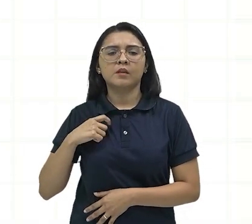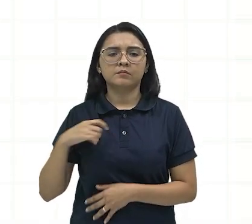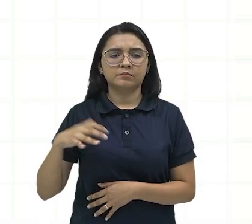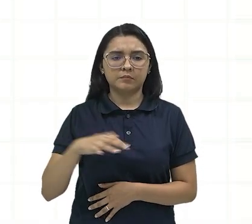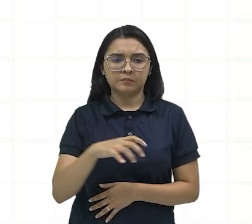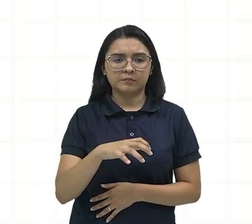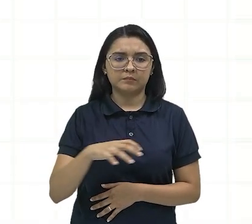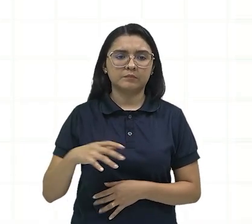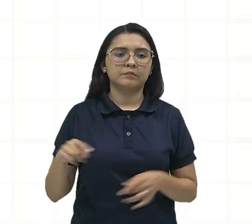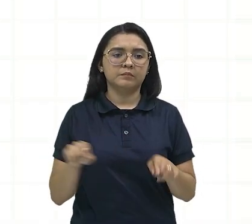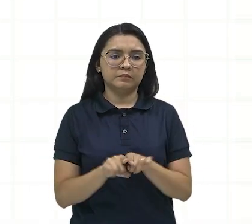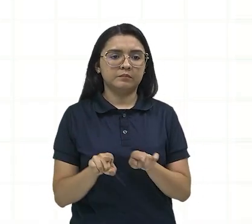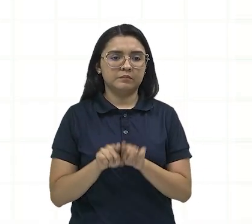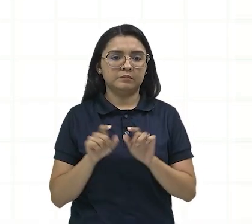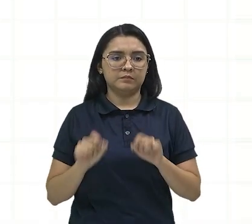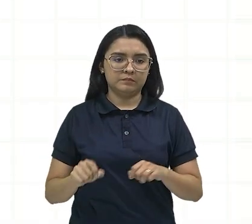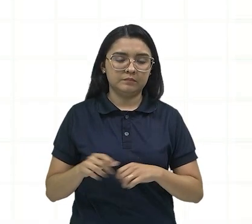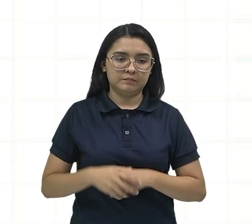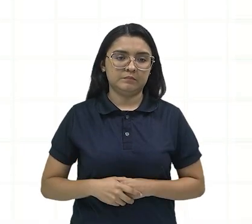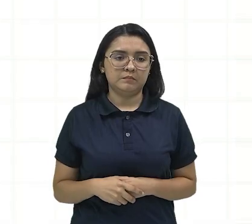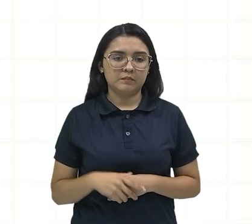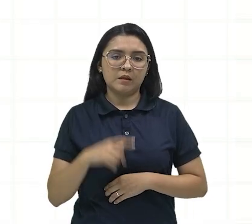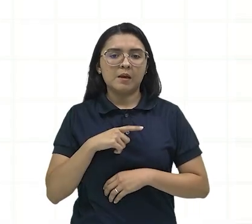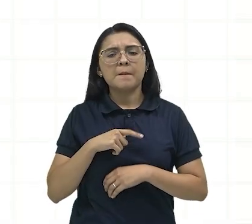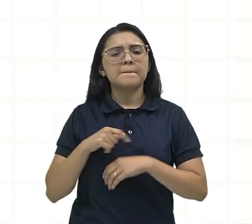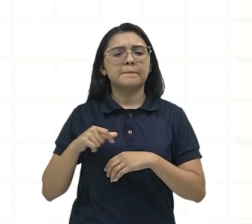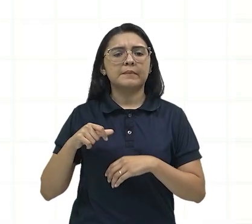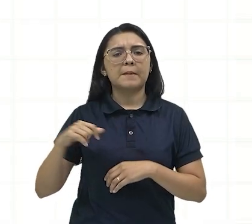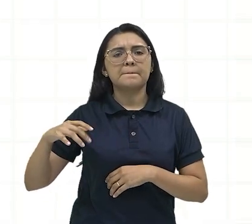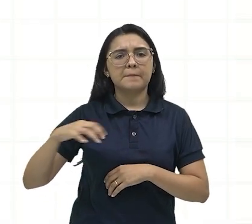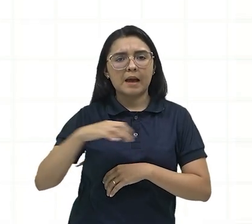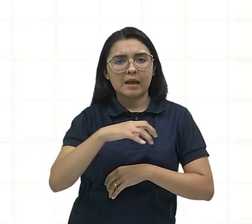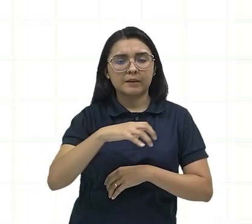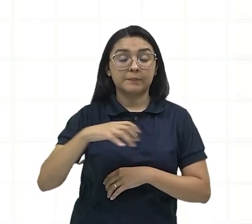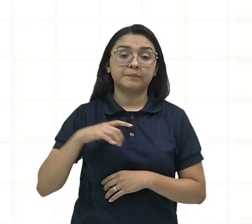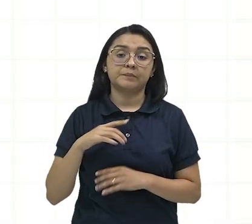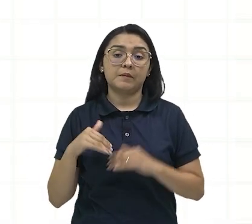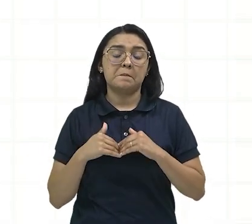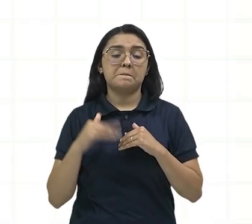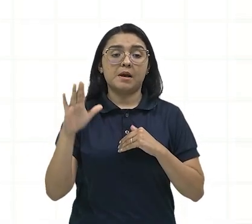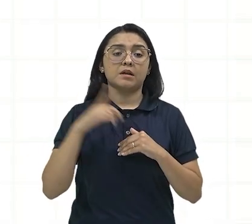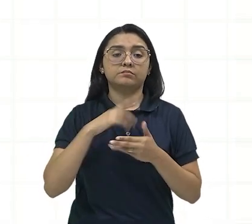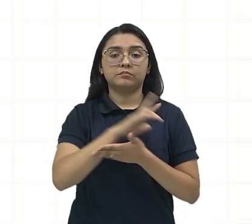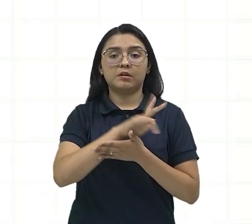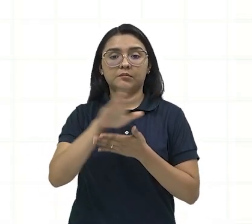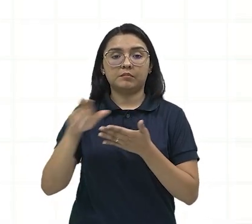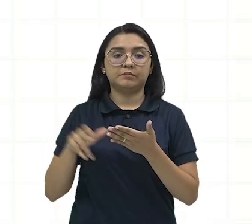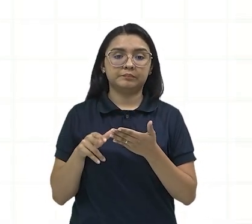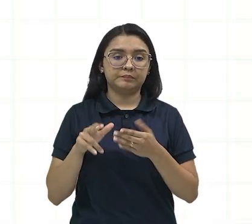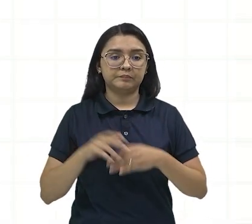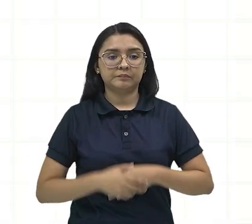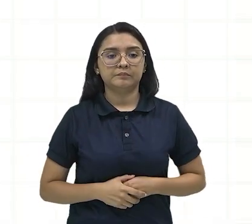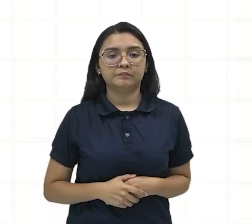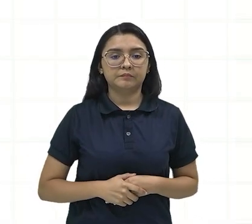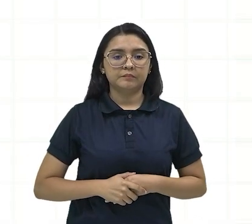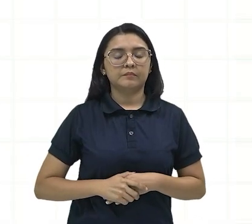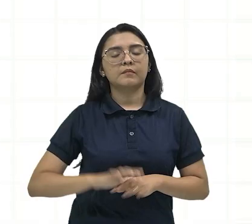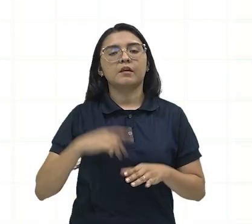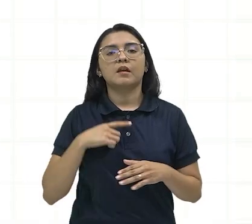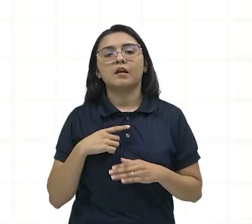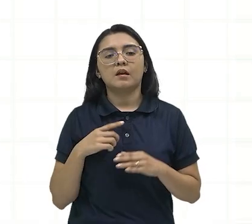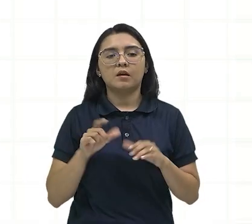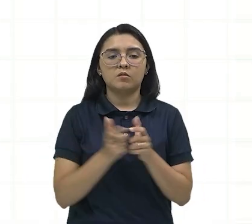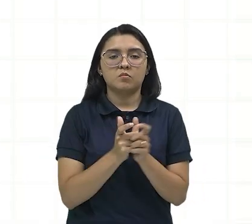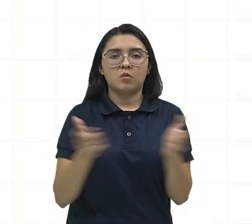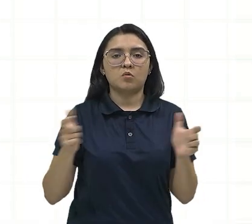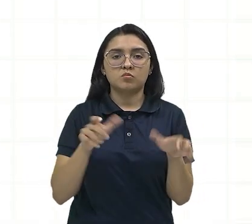entre patas ou pernas. E esse animal é o mais diversificado, olha só, é o maior grupo